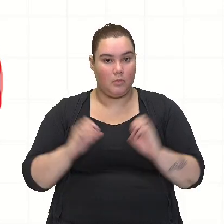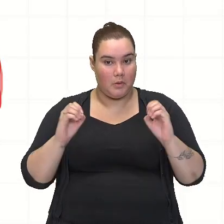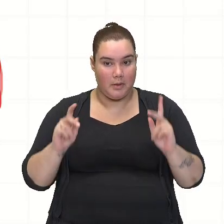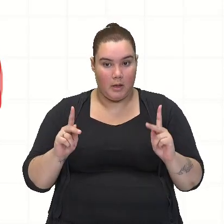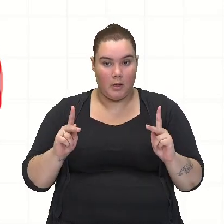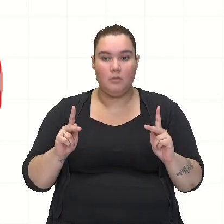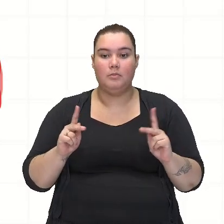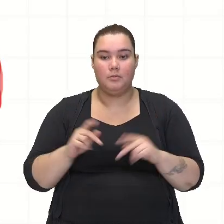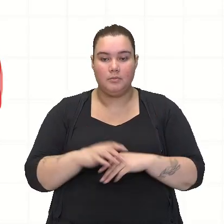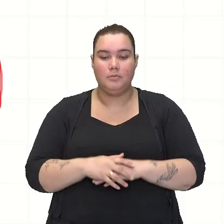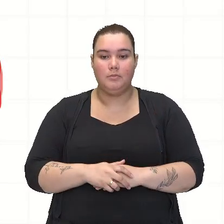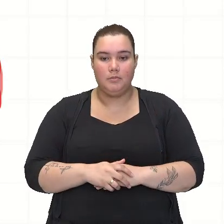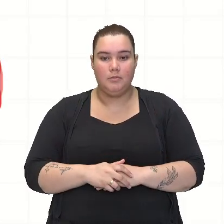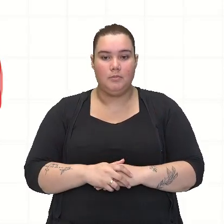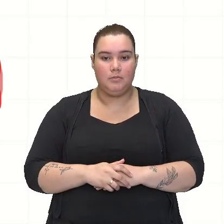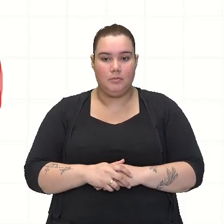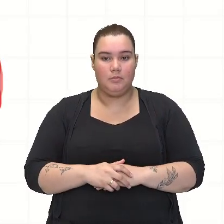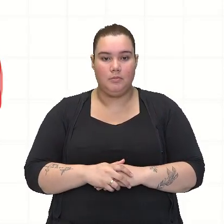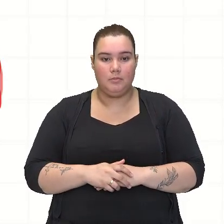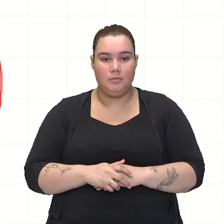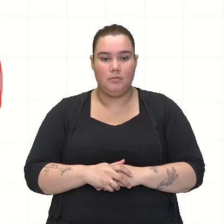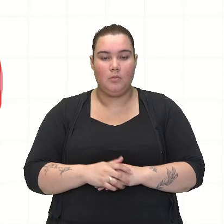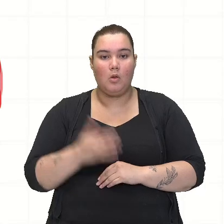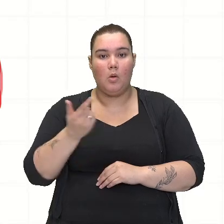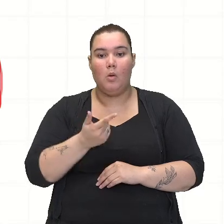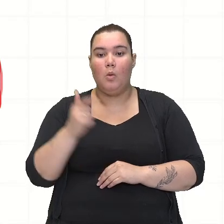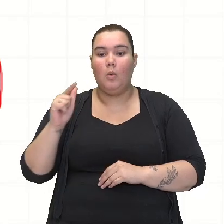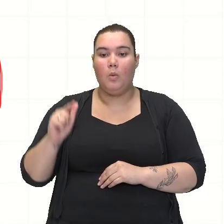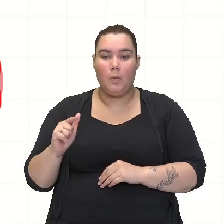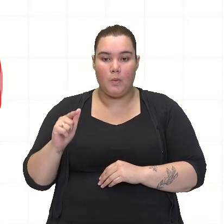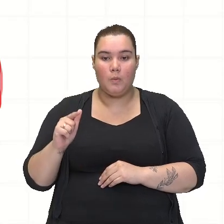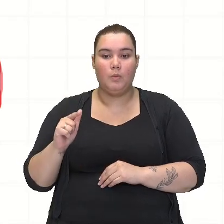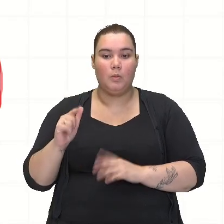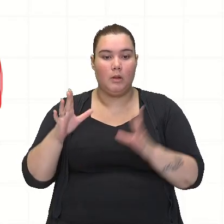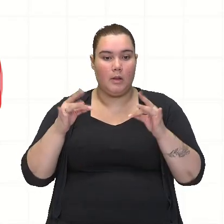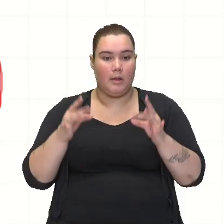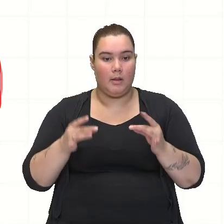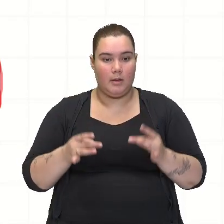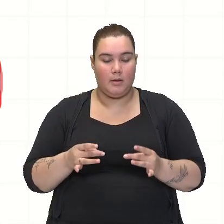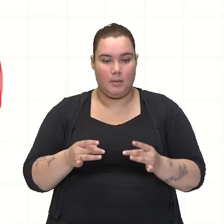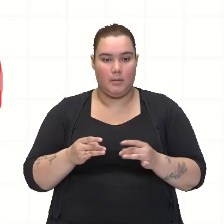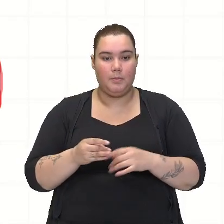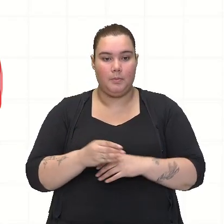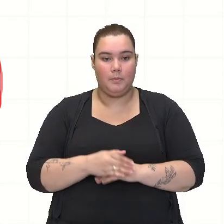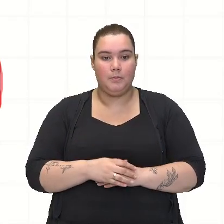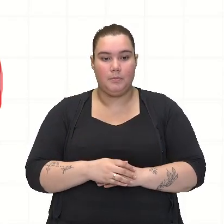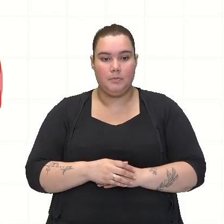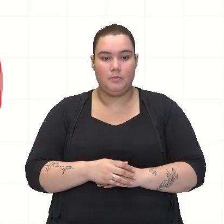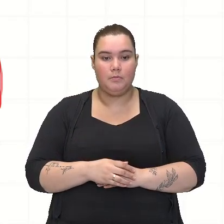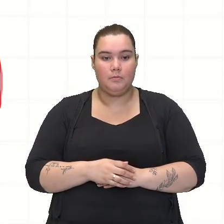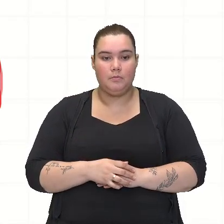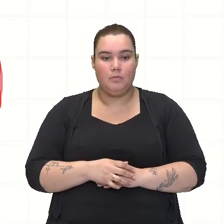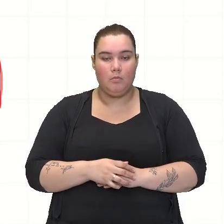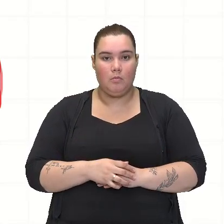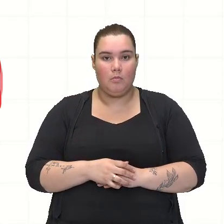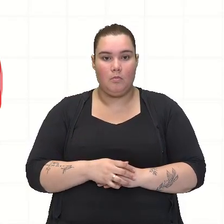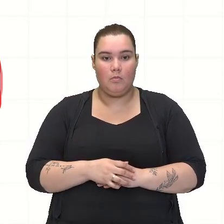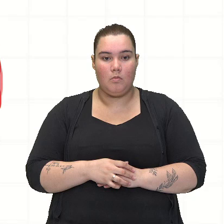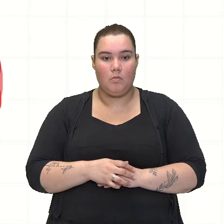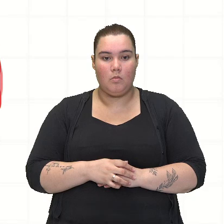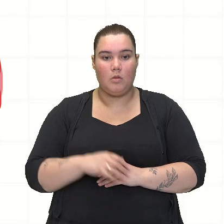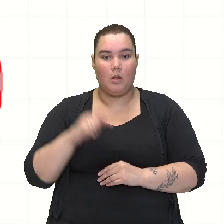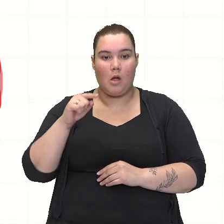beleza? Muito bem, olha. Um outro detalhe. Um outro detalhe é que